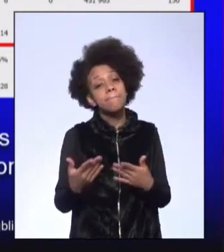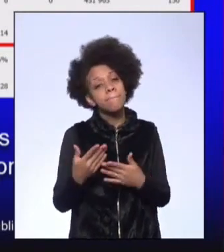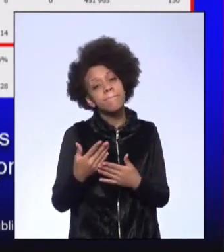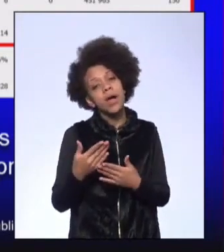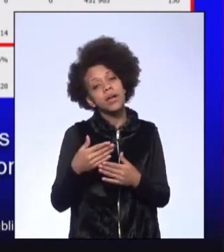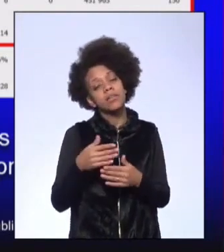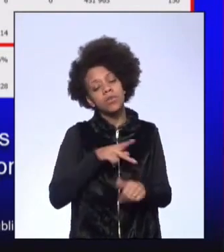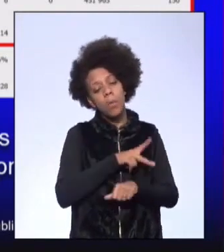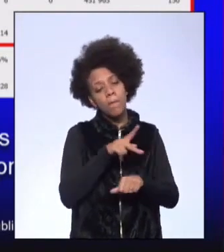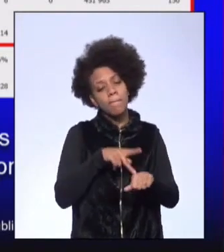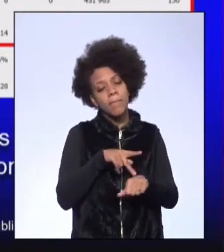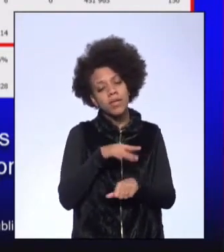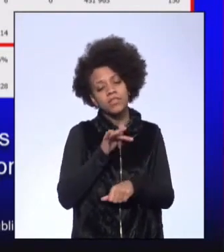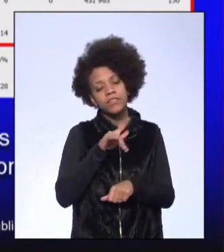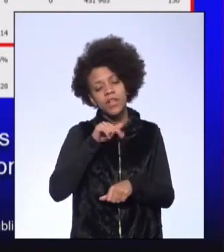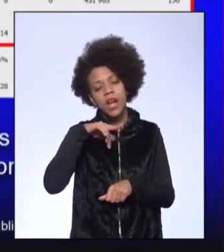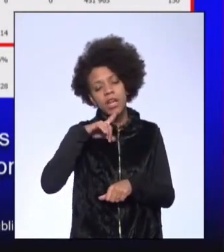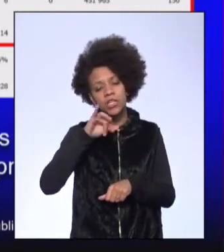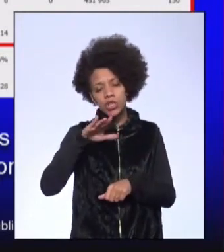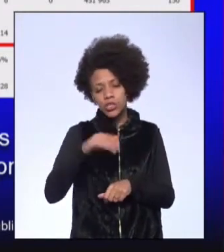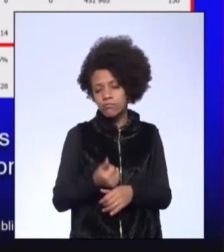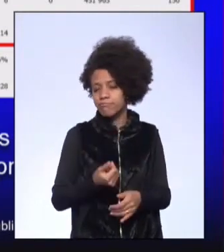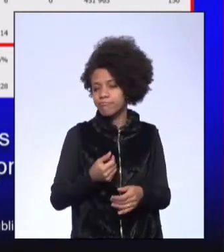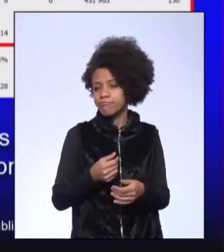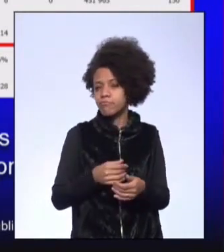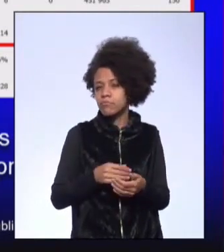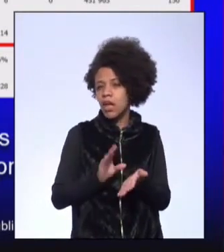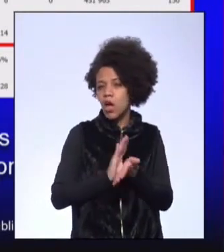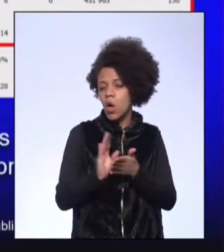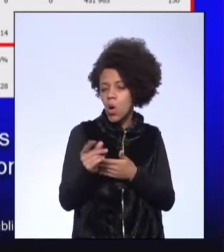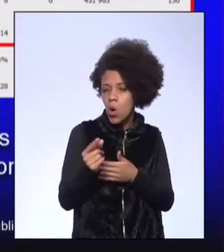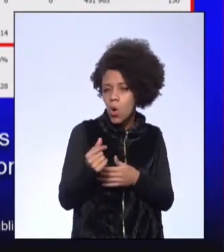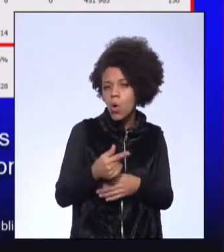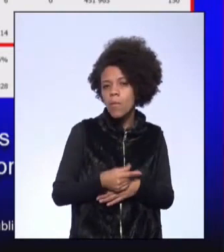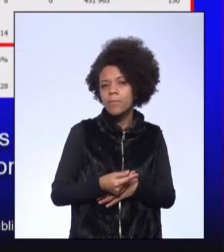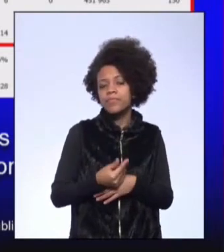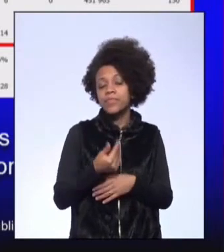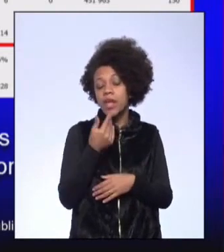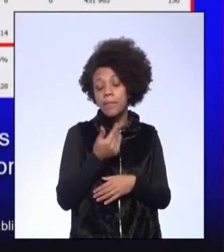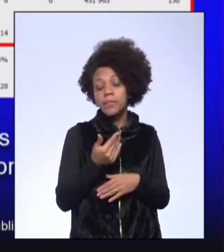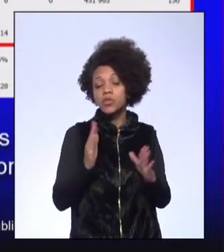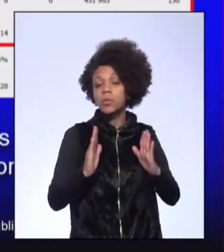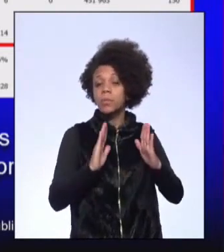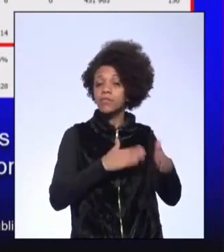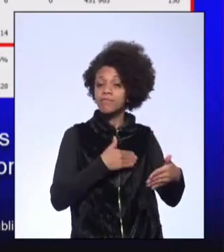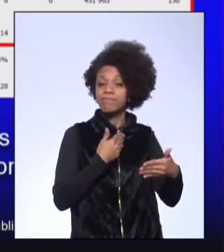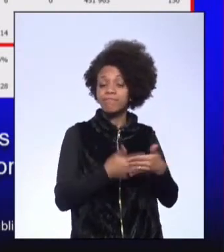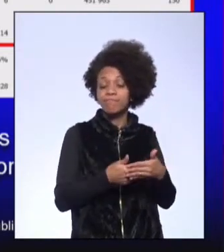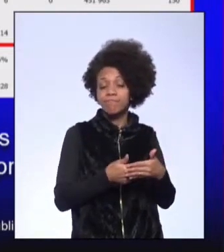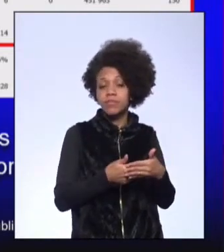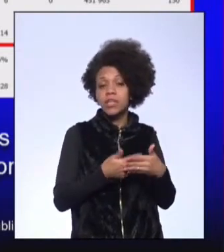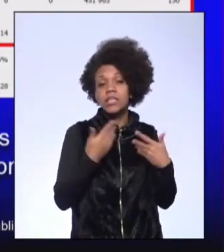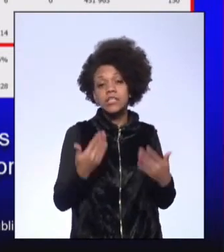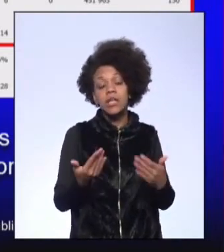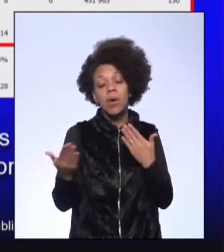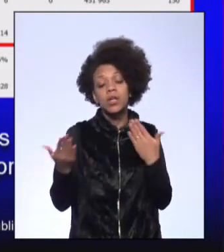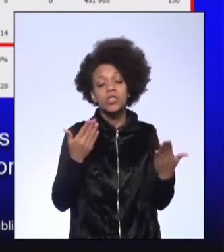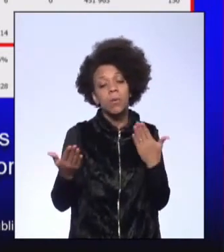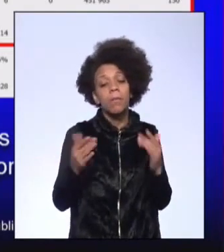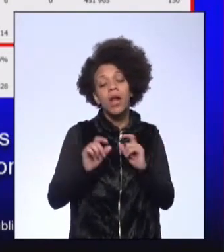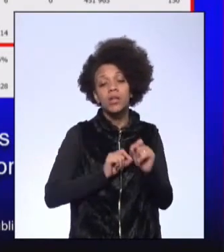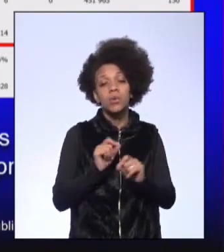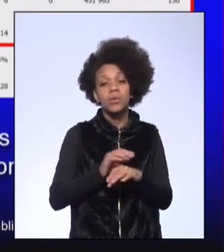muito similar em condições socioeconômicas, etc., optou por fechar as escolas. E aí eles compararam, vamos